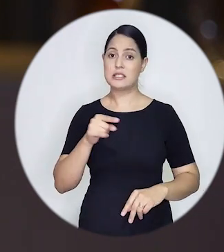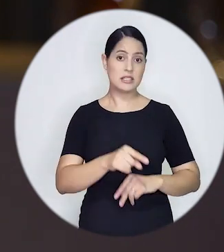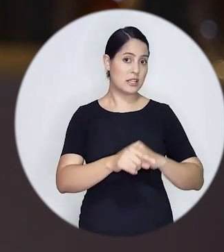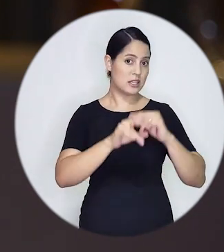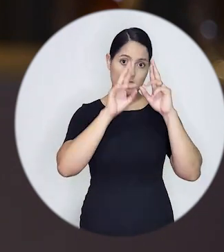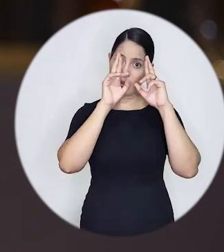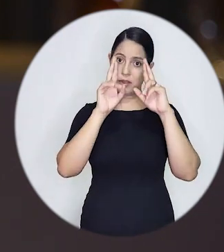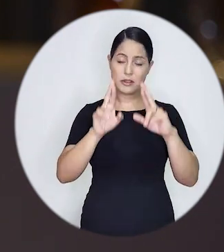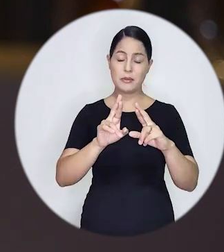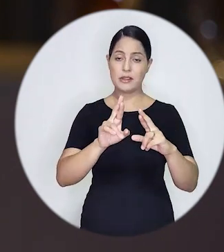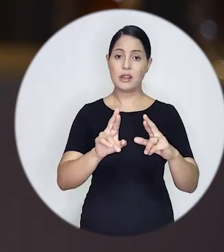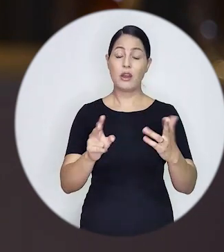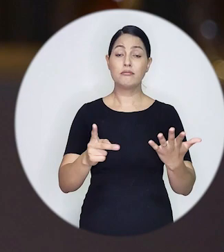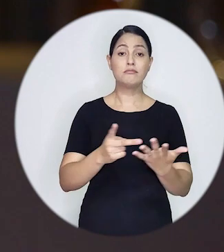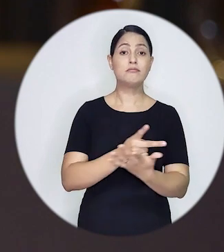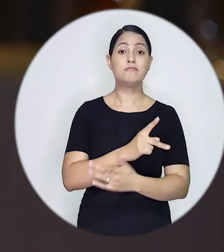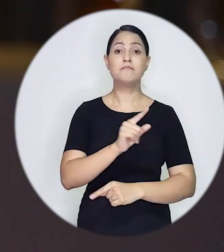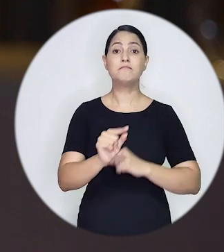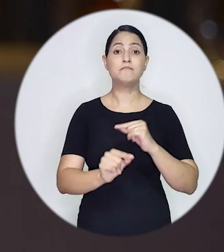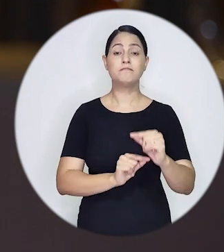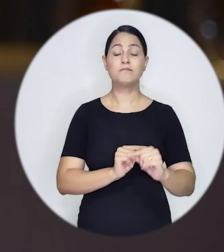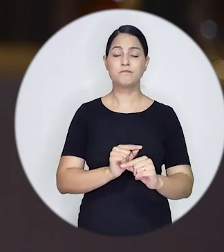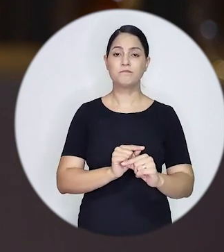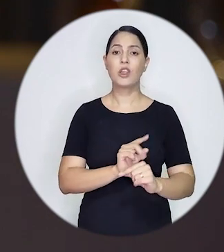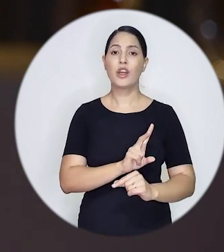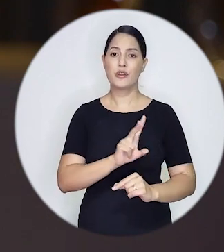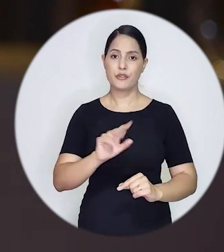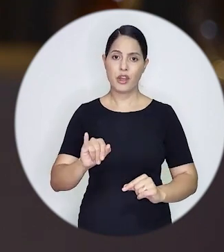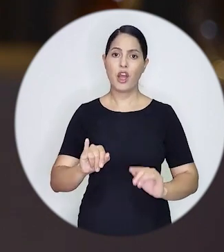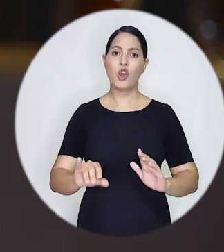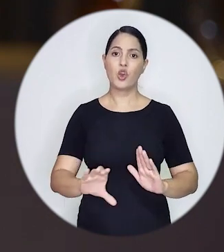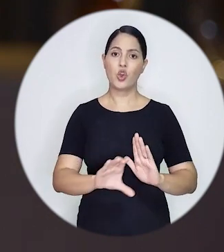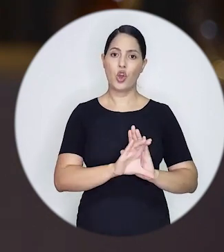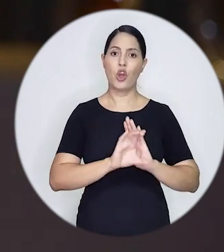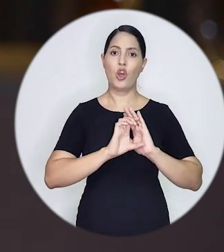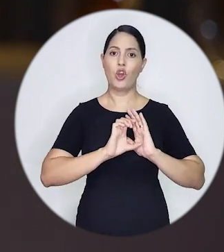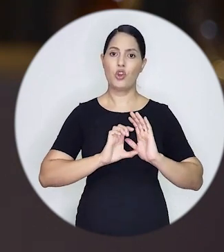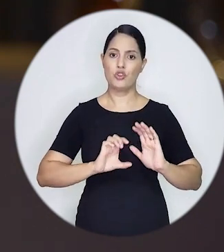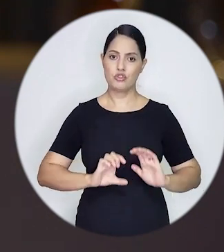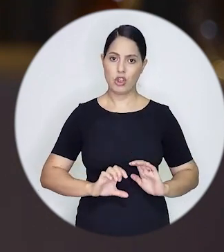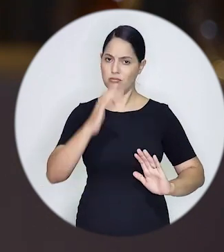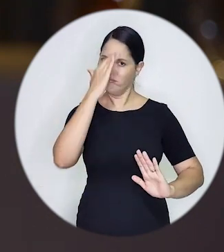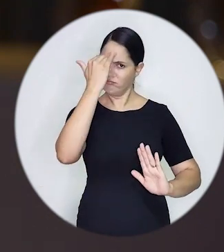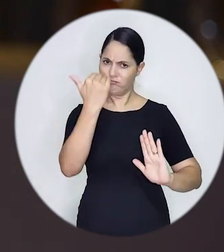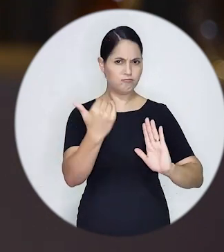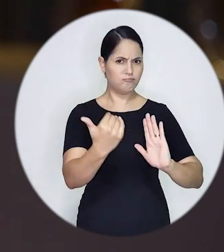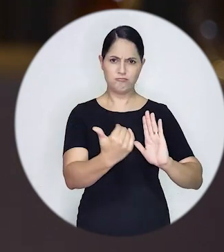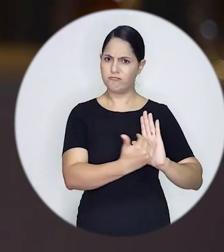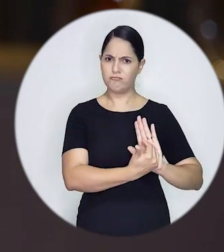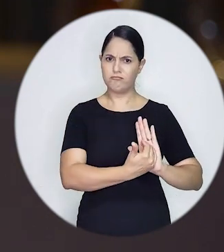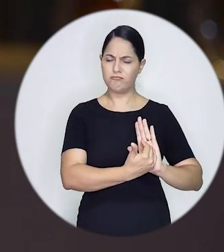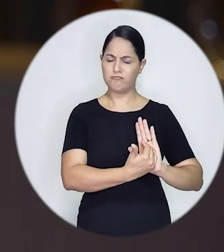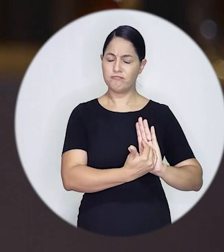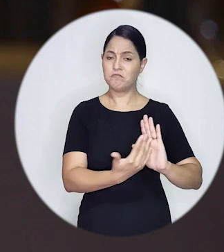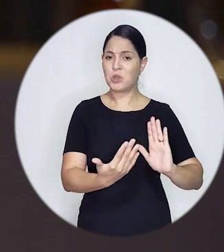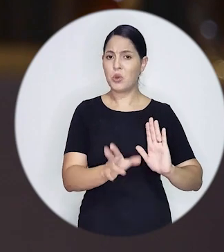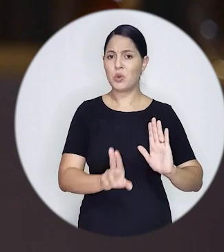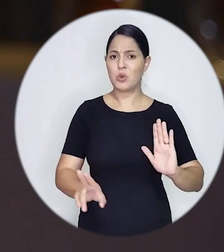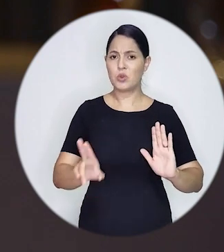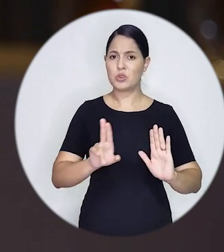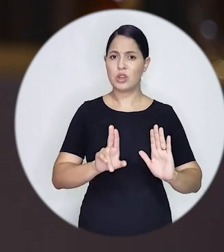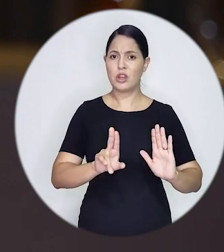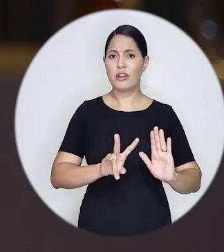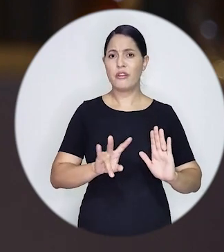base da planta. Ao longo da programação foram realizados 5 painéis, com discussões sobre legislação,